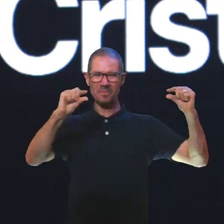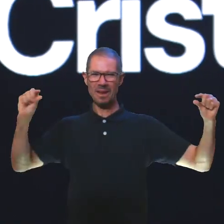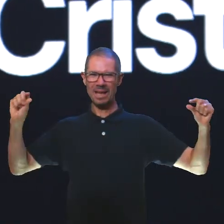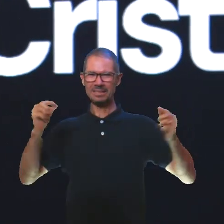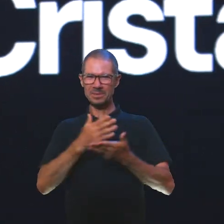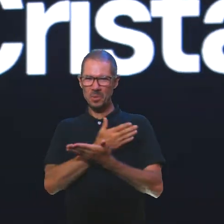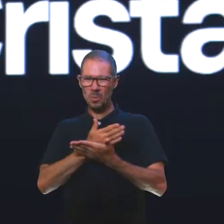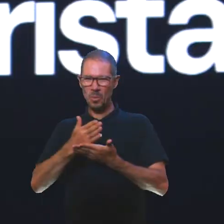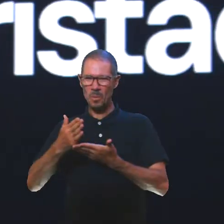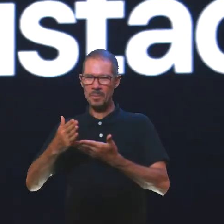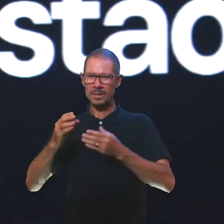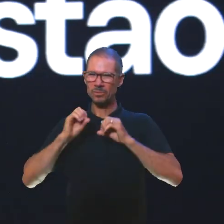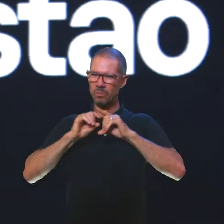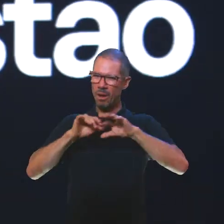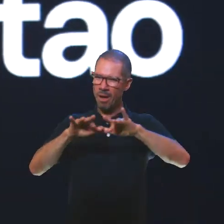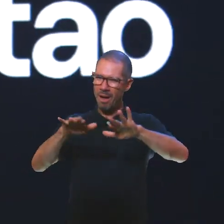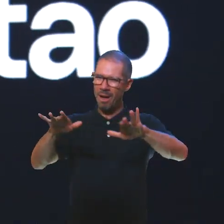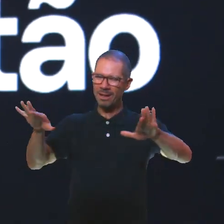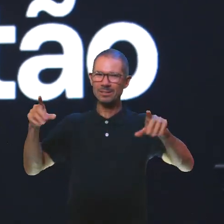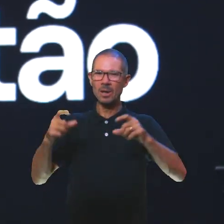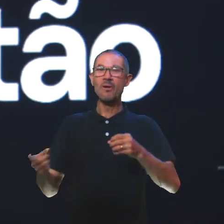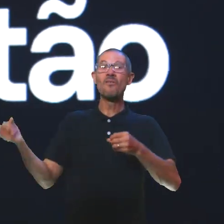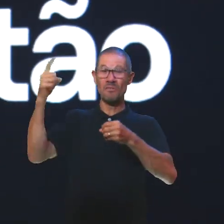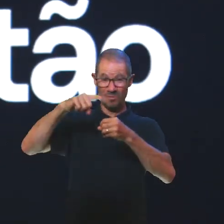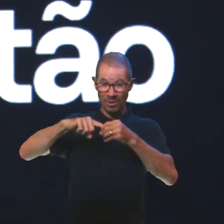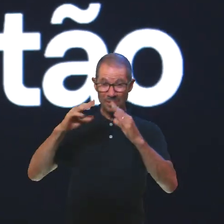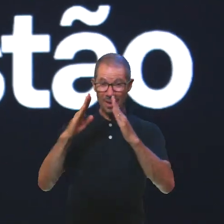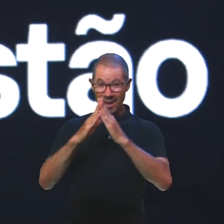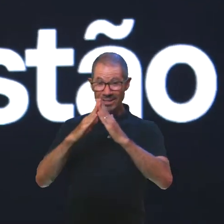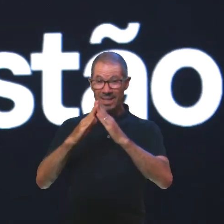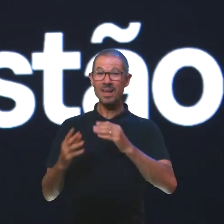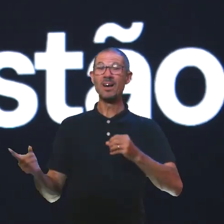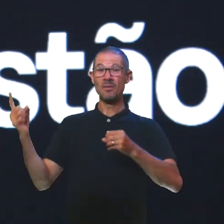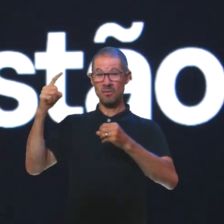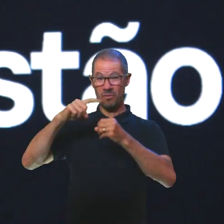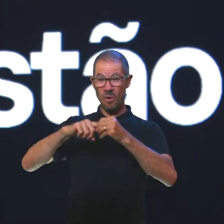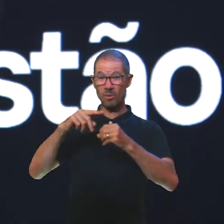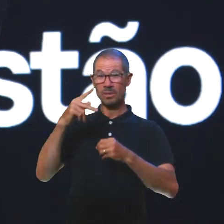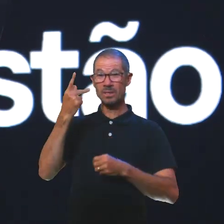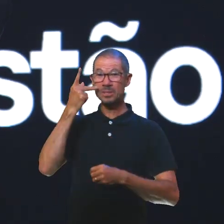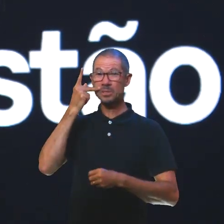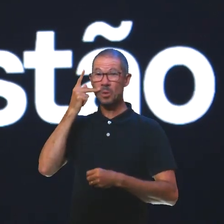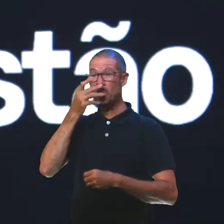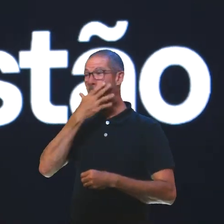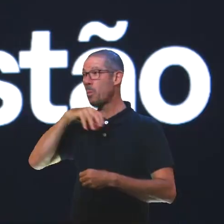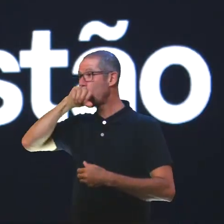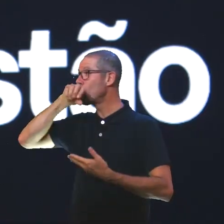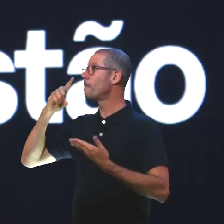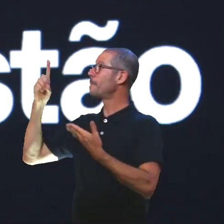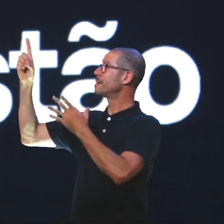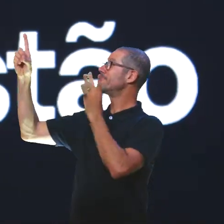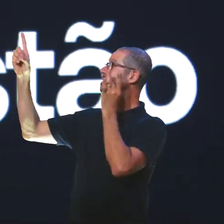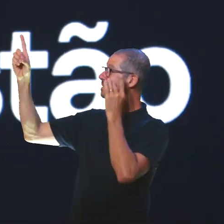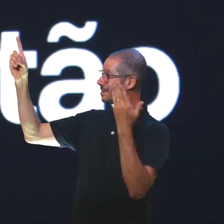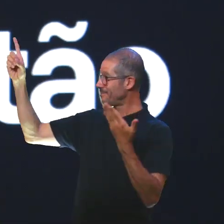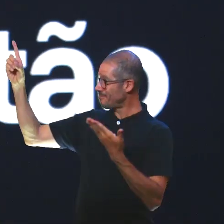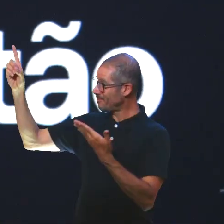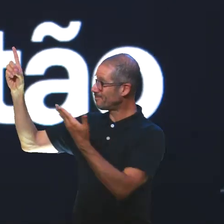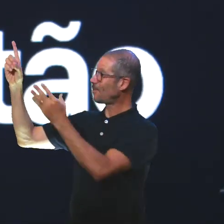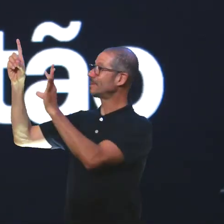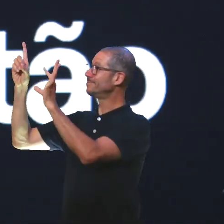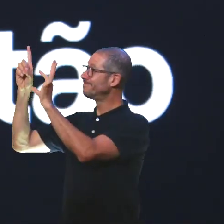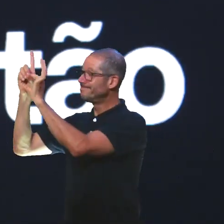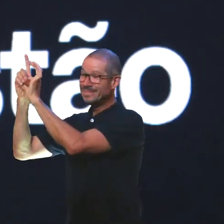começo está ecoando nesse lugar. Volta para casa, volta para o teu pai, Volta para a minha presença. Eu